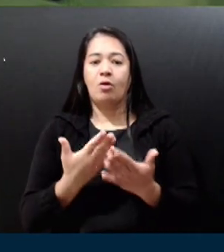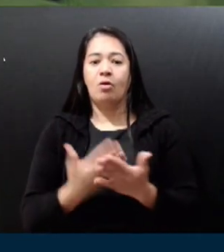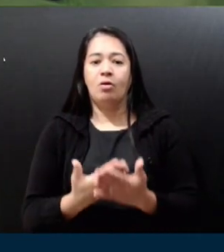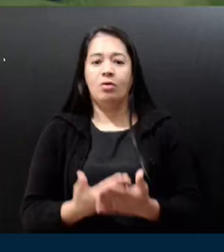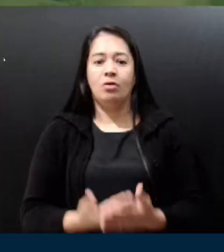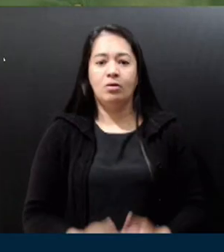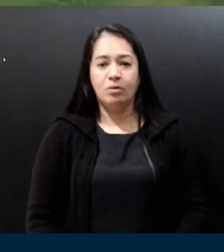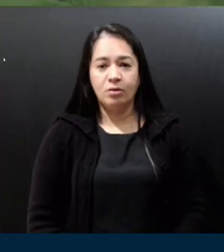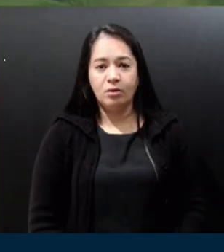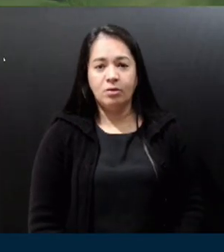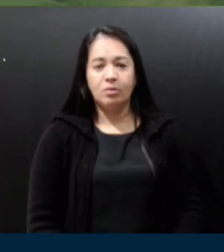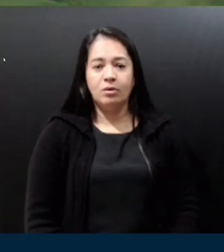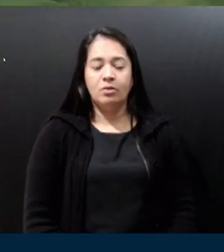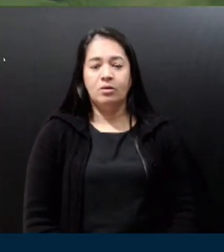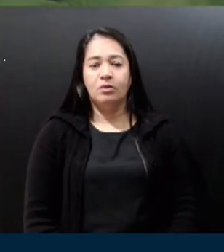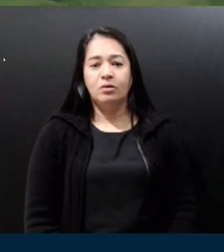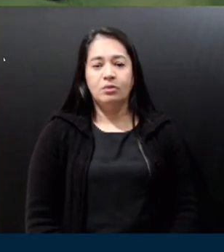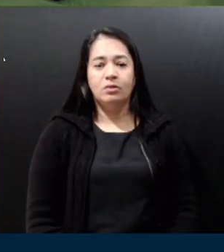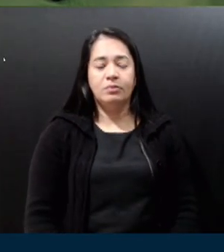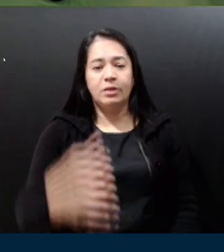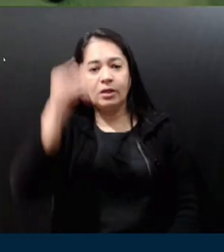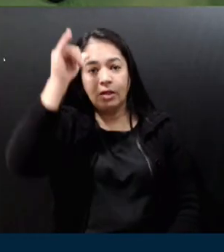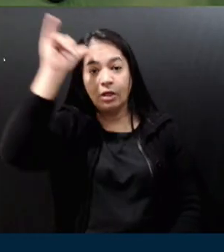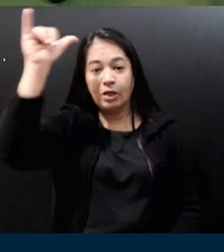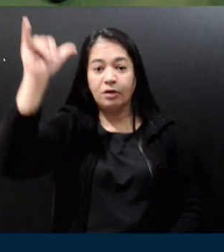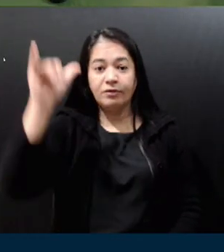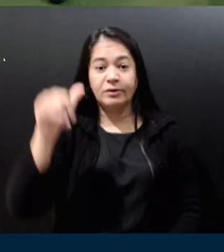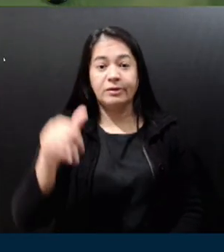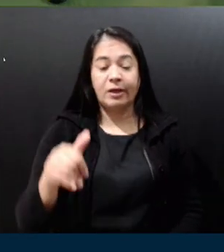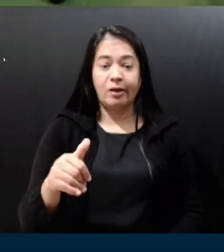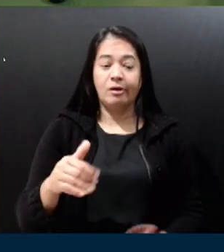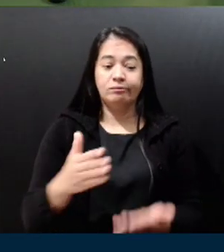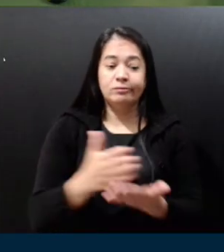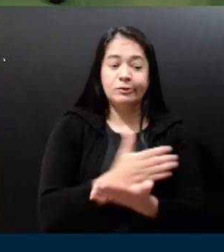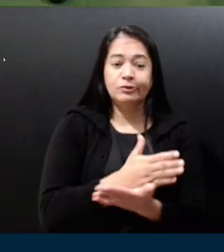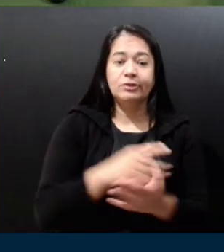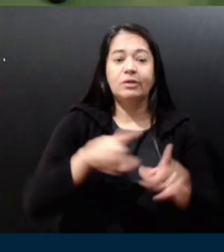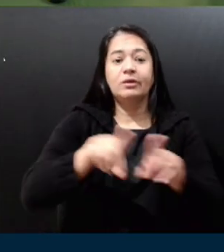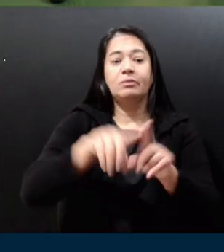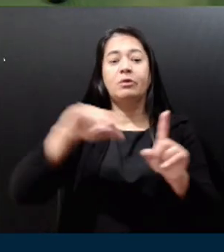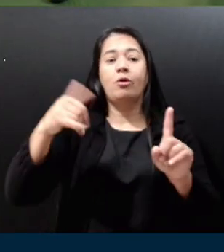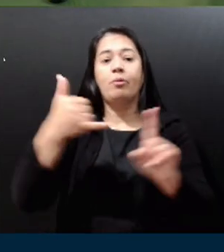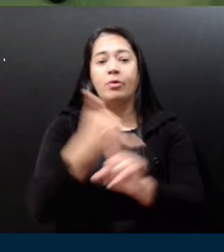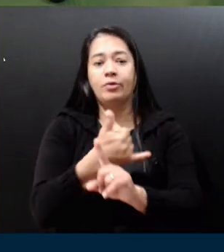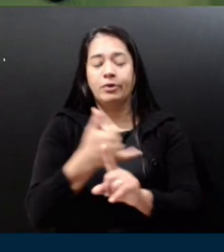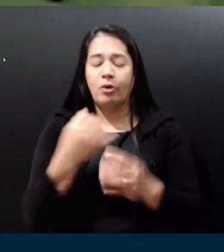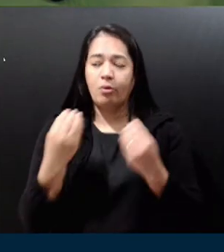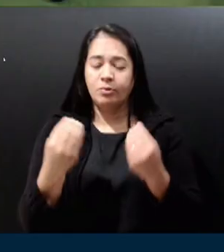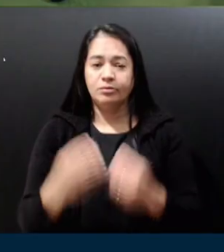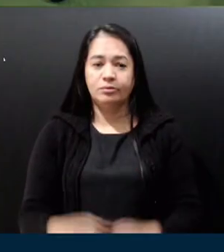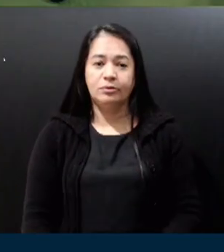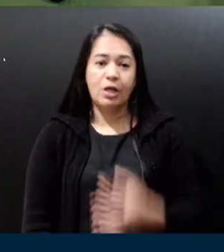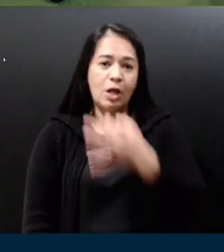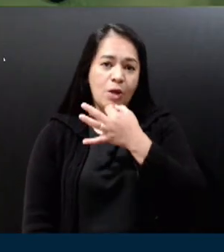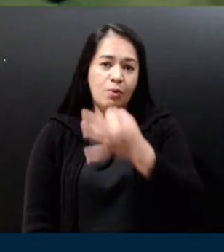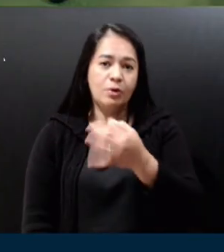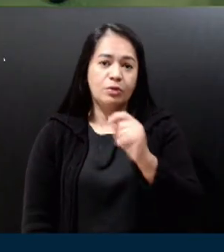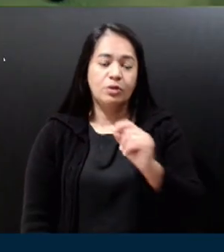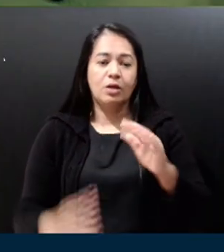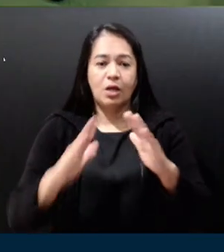para prevenir exclusão e o bullying? Eu acho que a escola precisa primeiro fazer